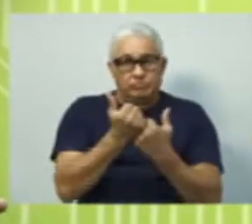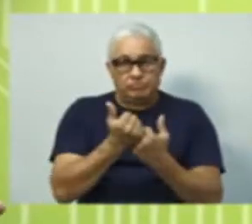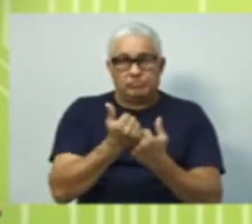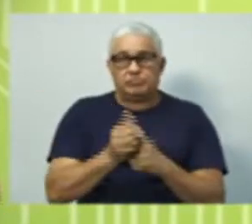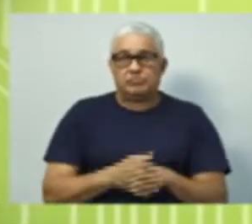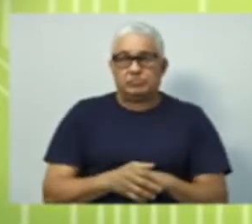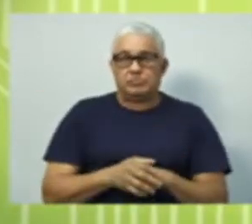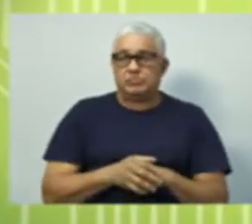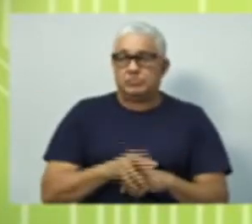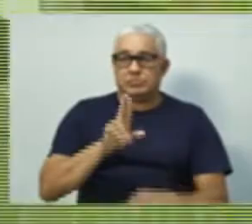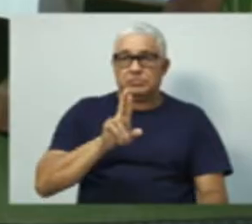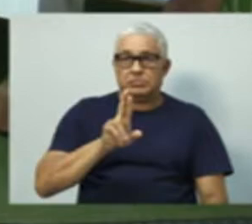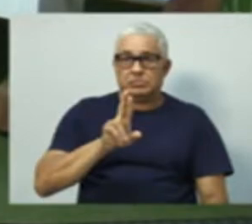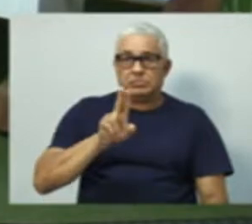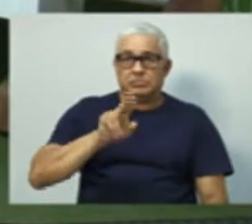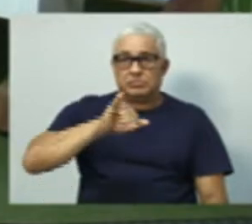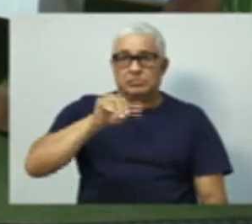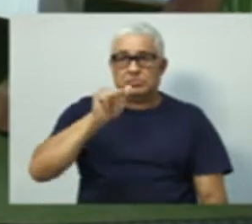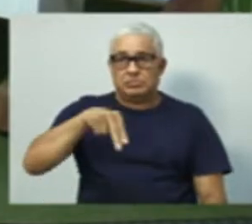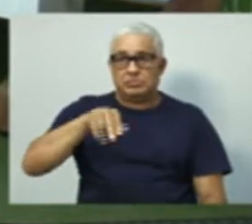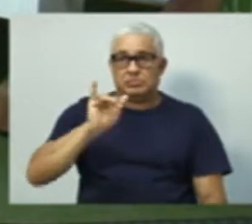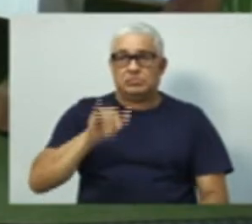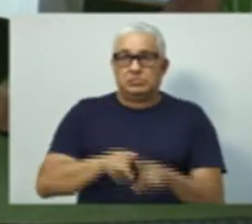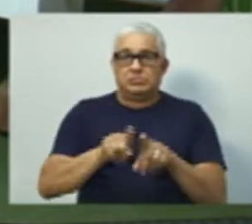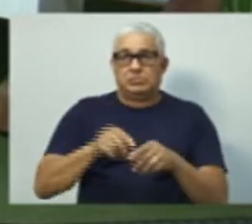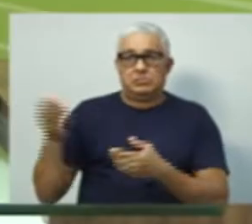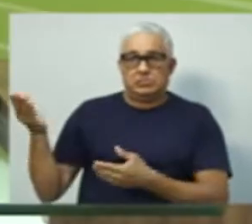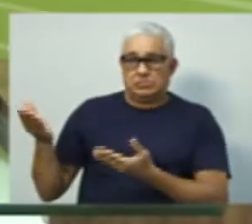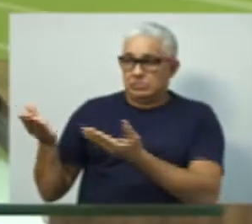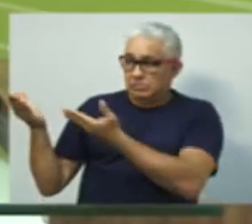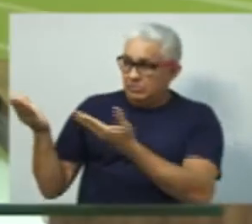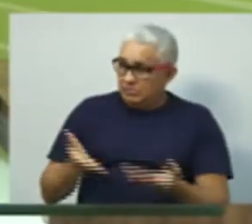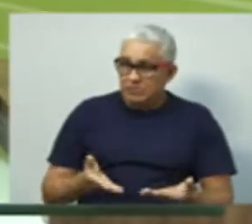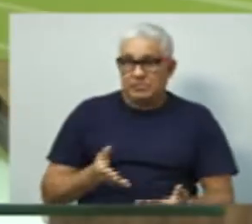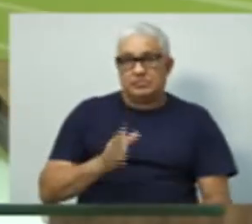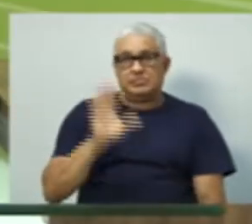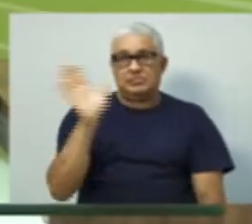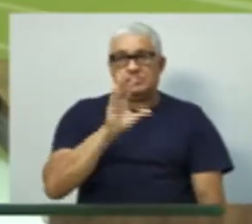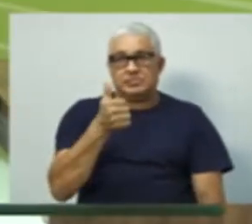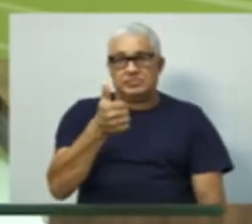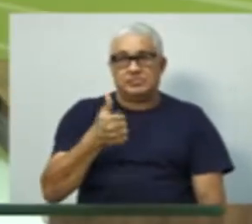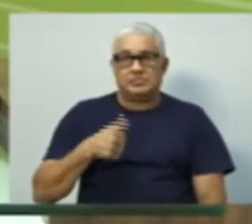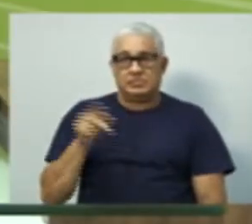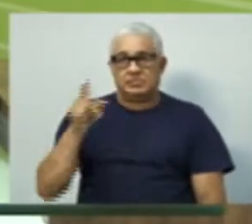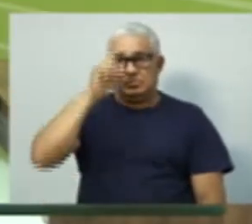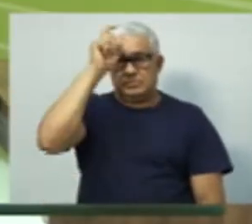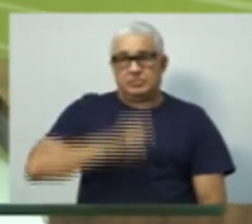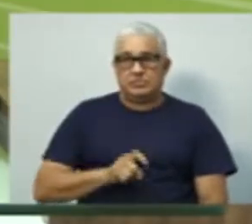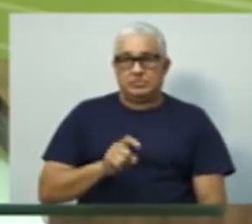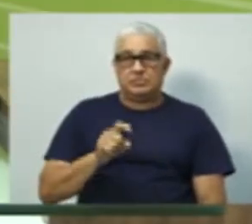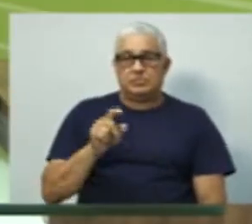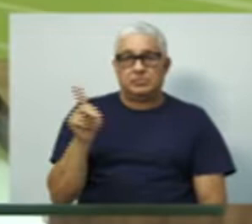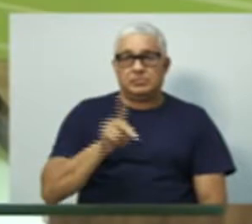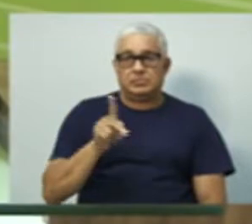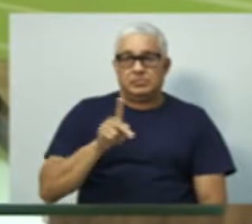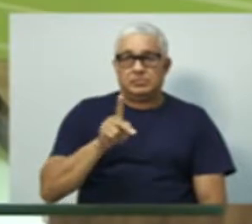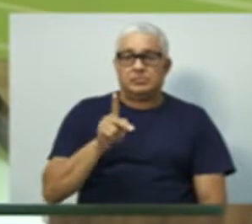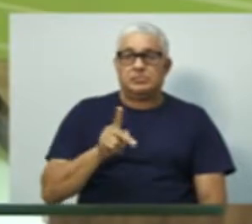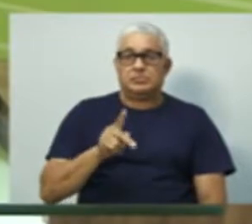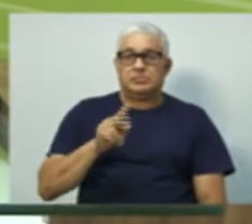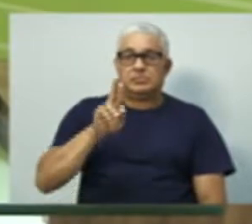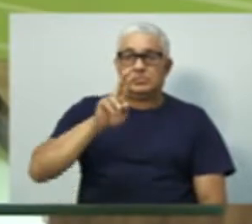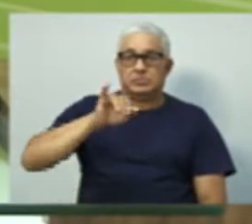professor Rujani, que vai fazer sua apresentação. Olá pessoal, eu sou o professor Rujani, sou formado em administração